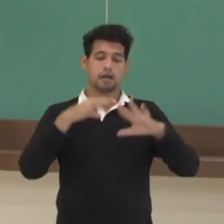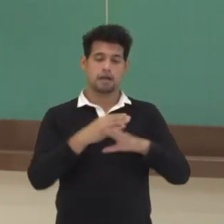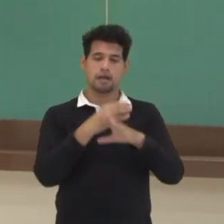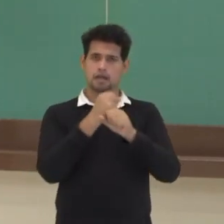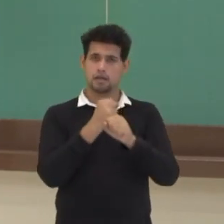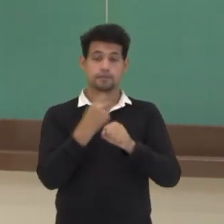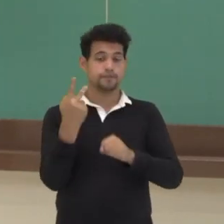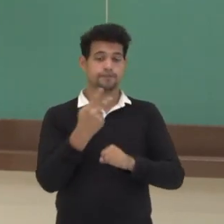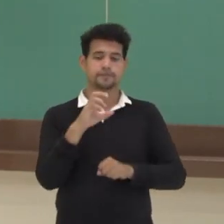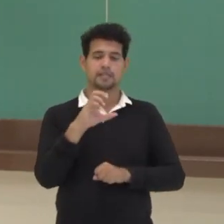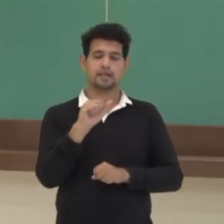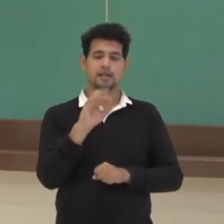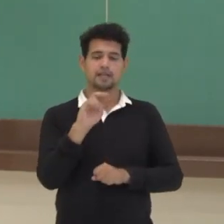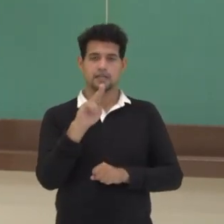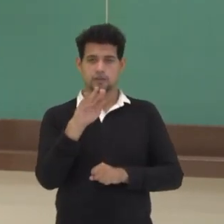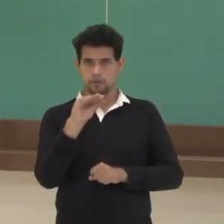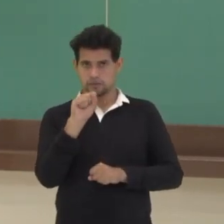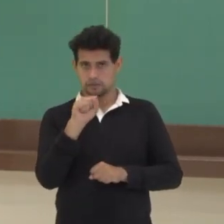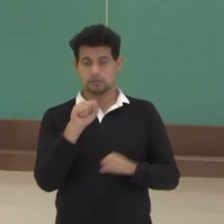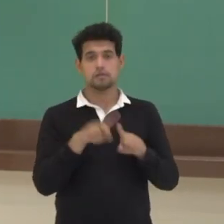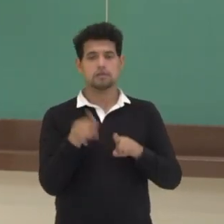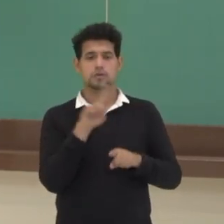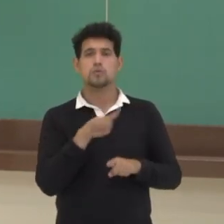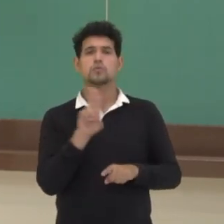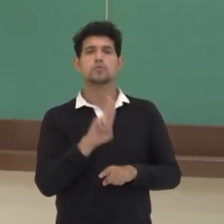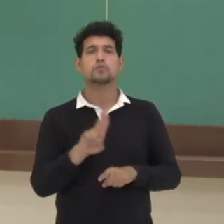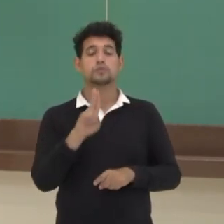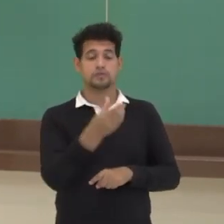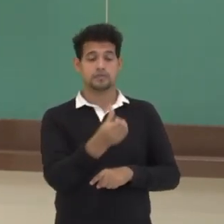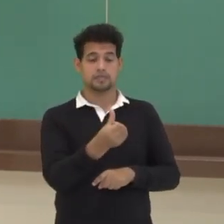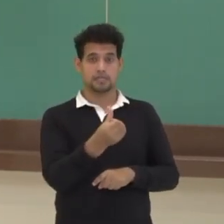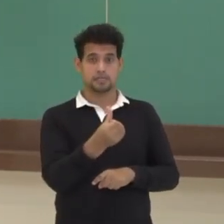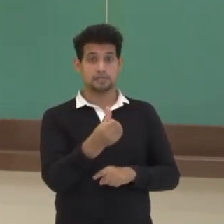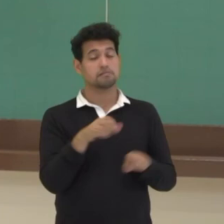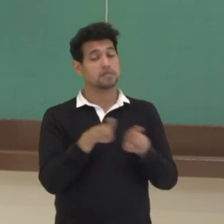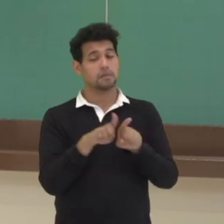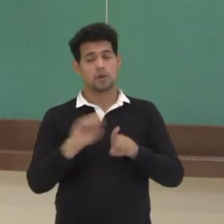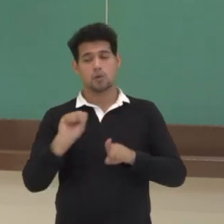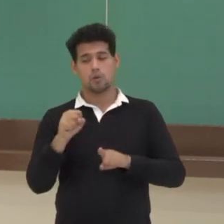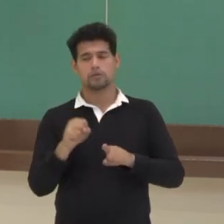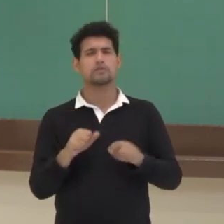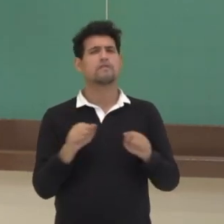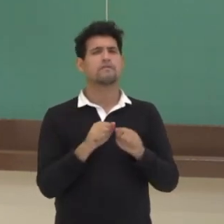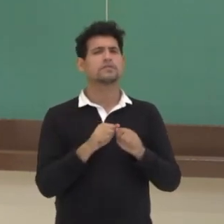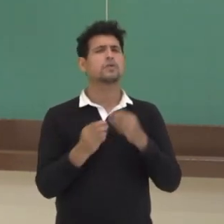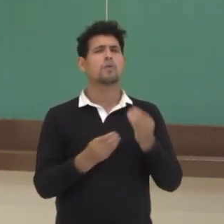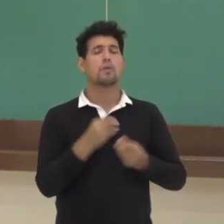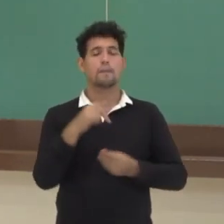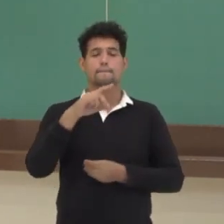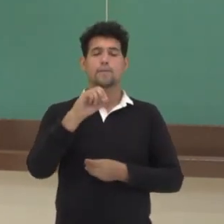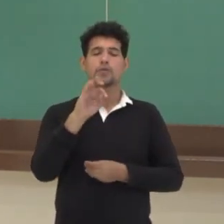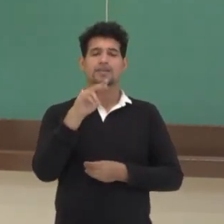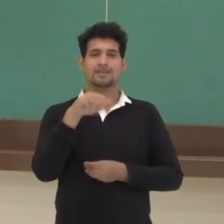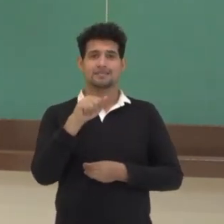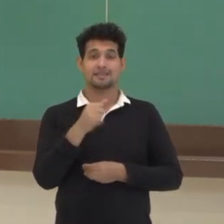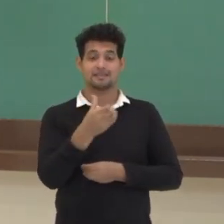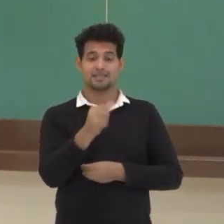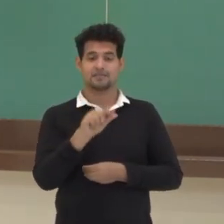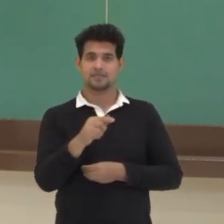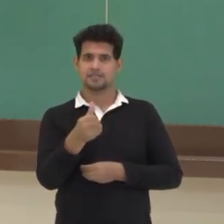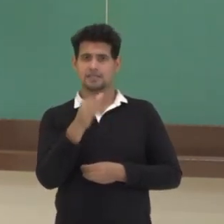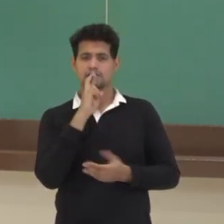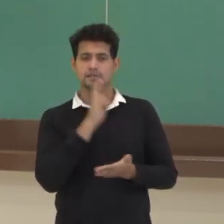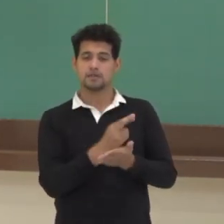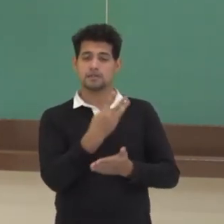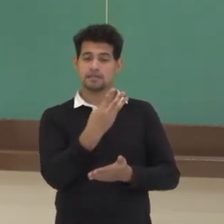dois catetos. No caso aqui eu tenho 6 e 8. Então, eu vou fazer a potência, né? 6 vezes 6,